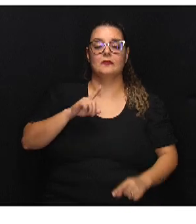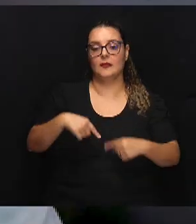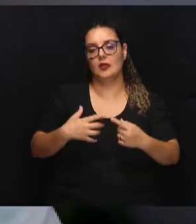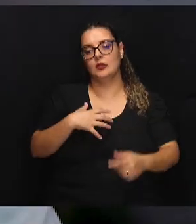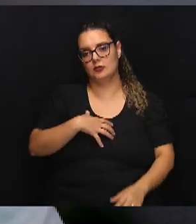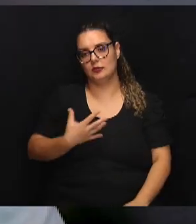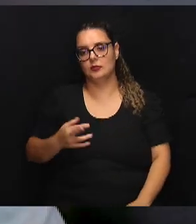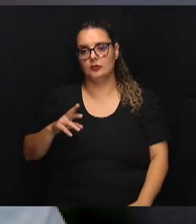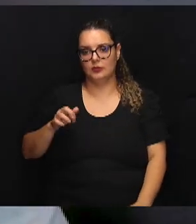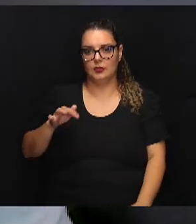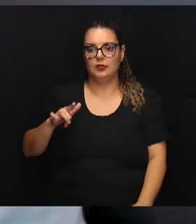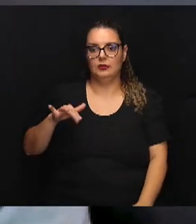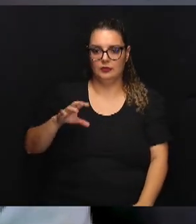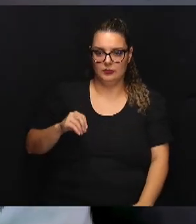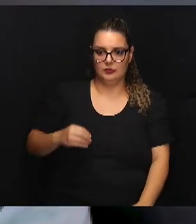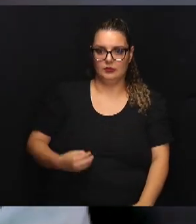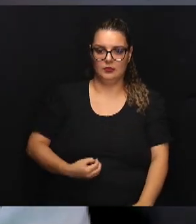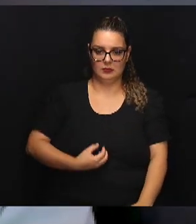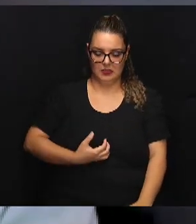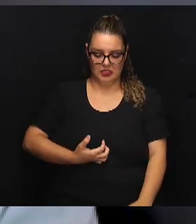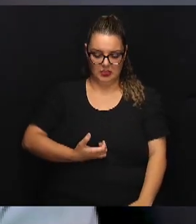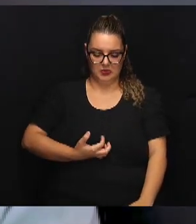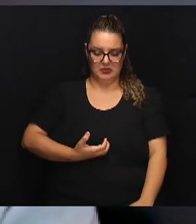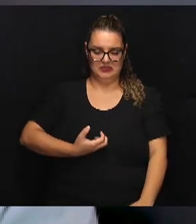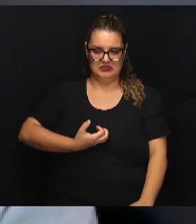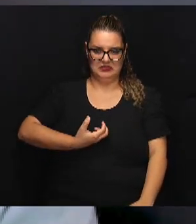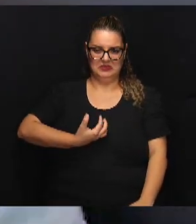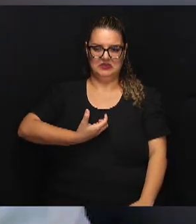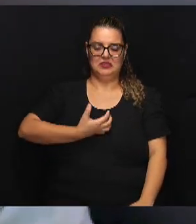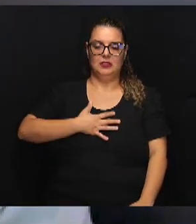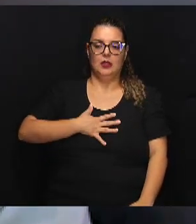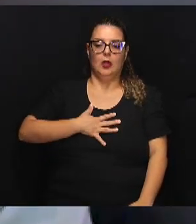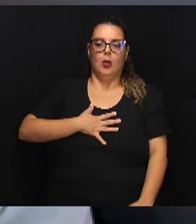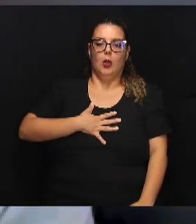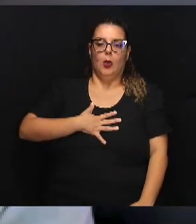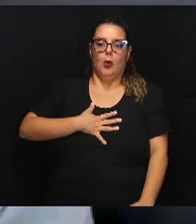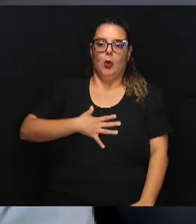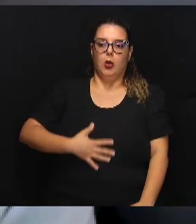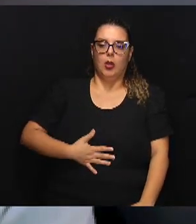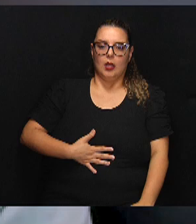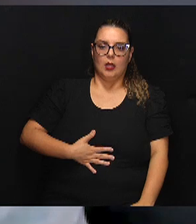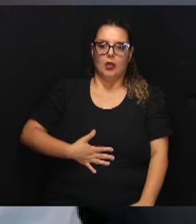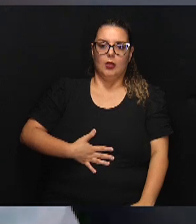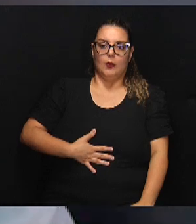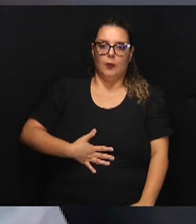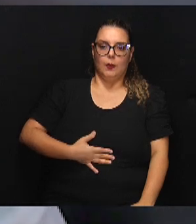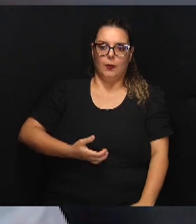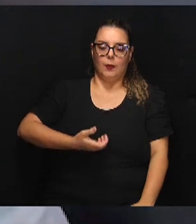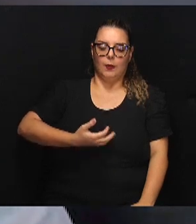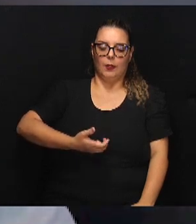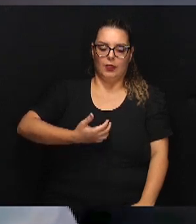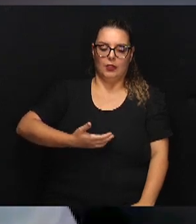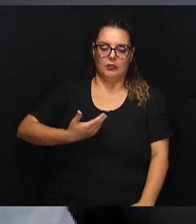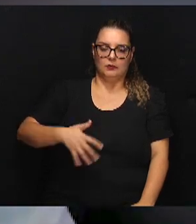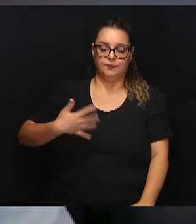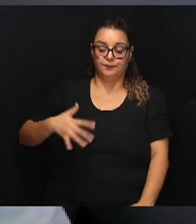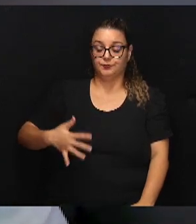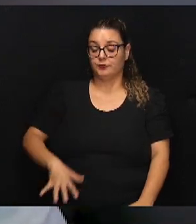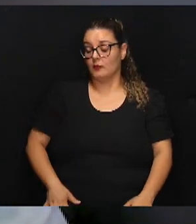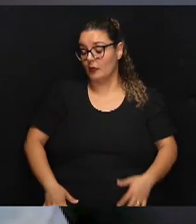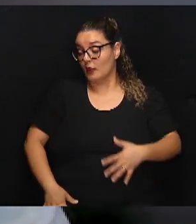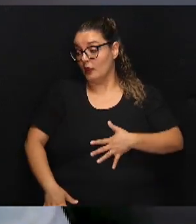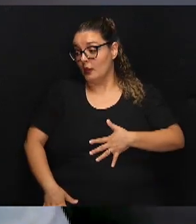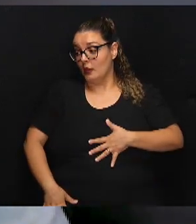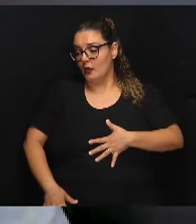refluxo, logicamente, causa, como queimação aqui no esôfago, né, a chamada pirose, queimação retroesternal, tem uma série